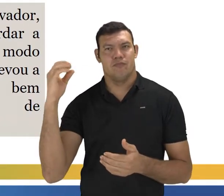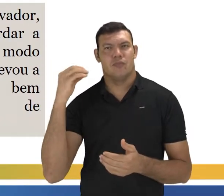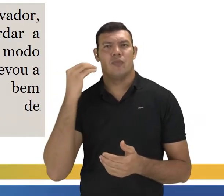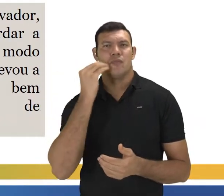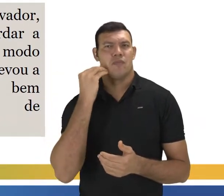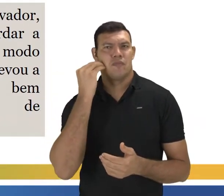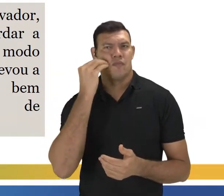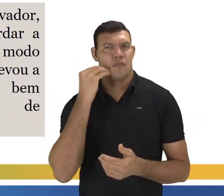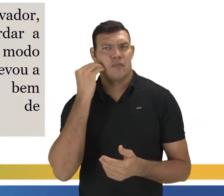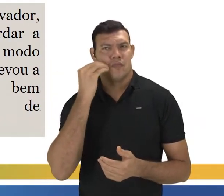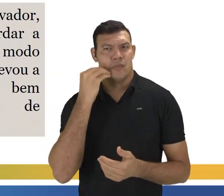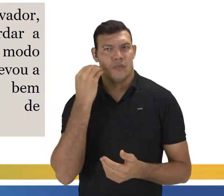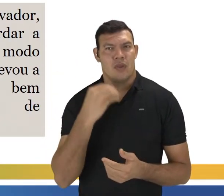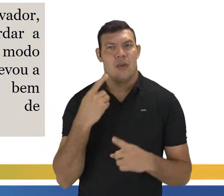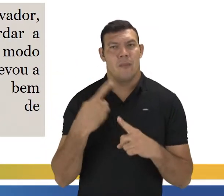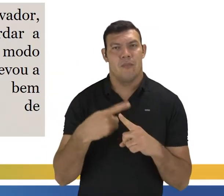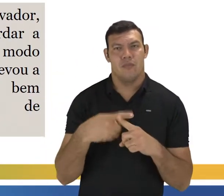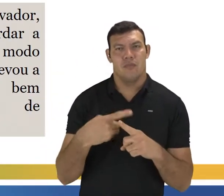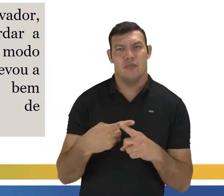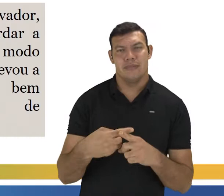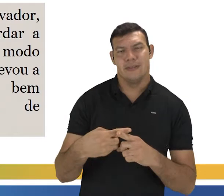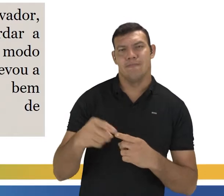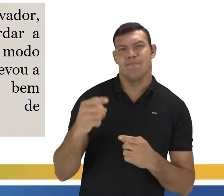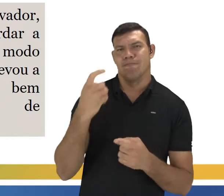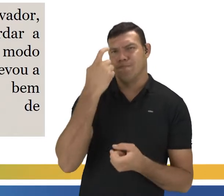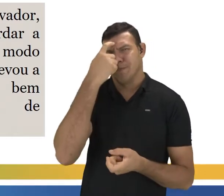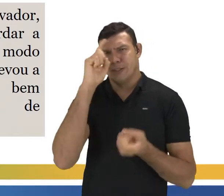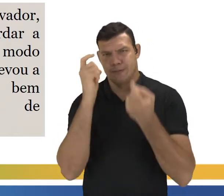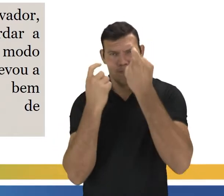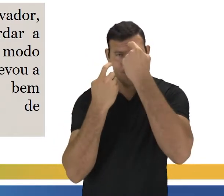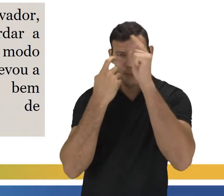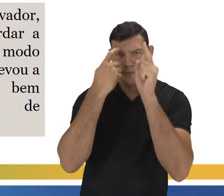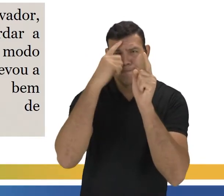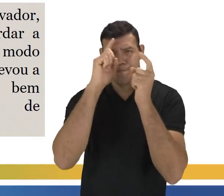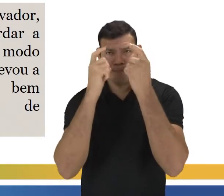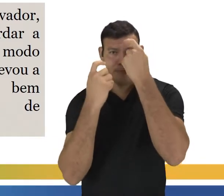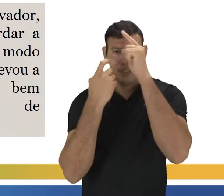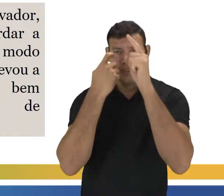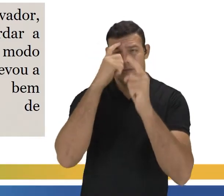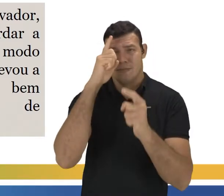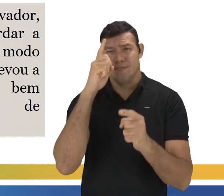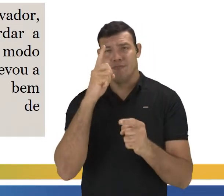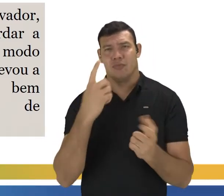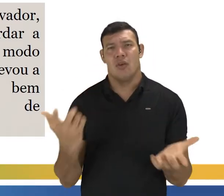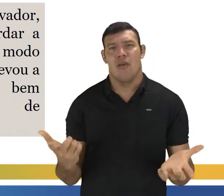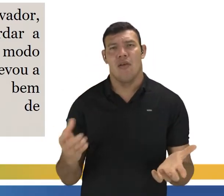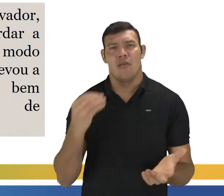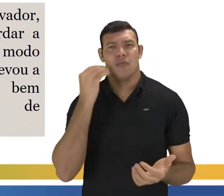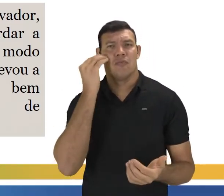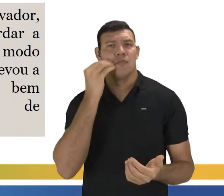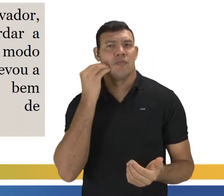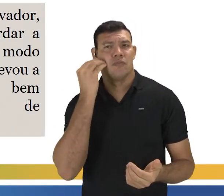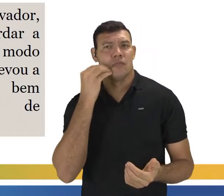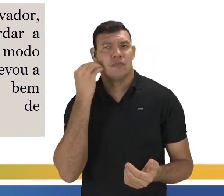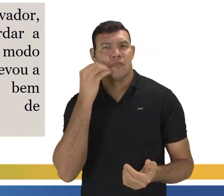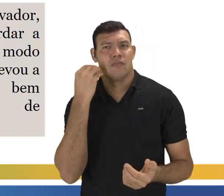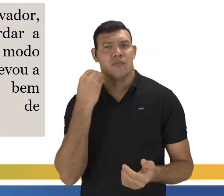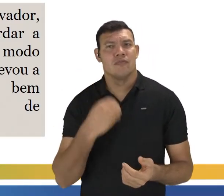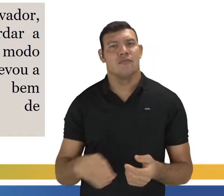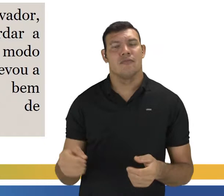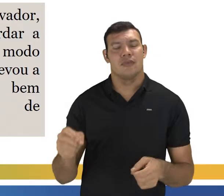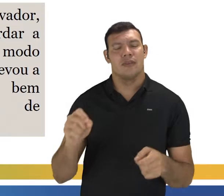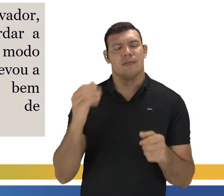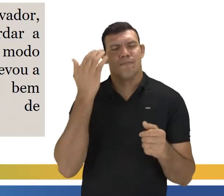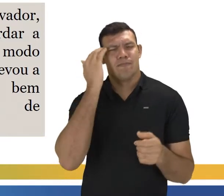responsável por ter começado a produzir experimentos para poder entender os fenômenos da natureza então esse método